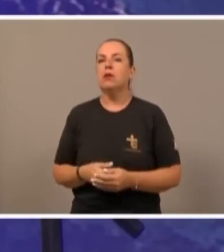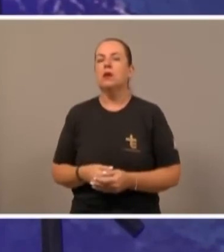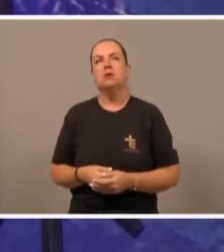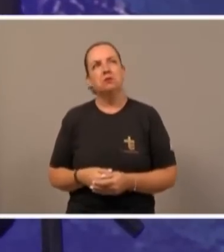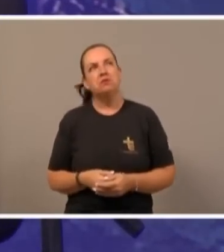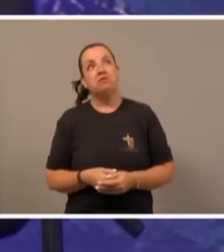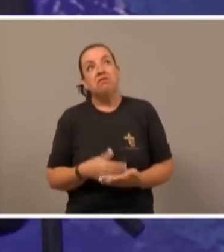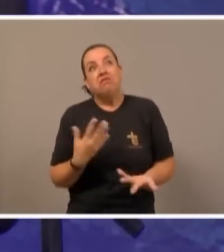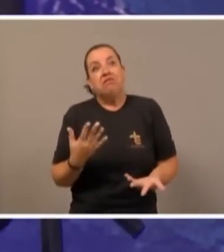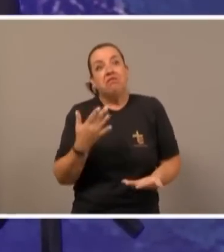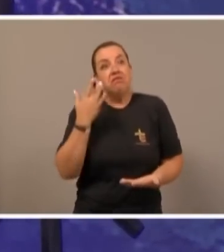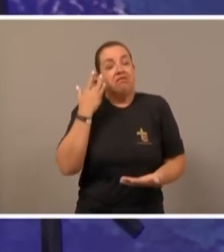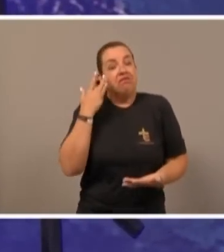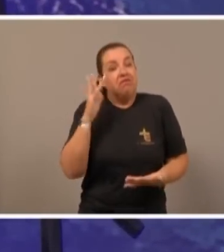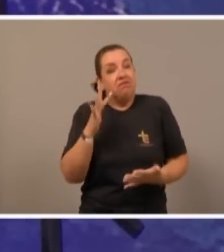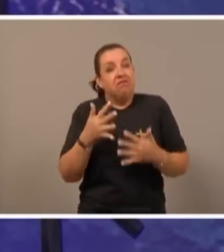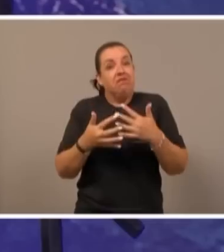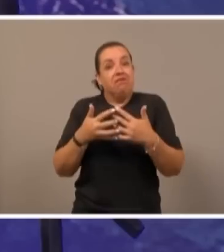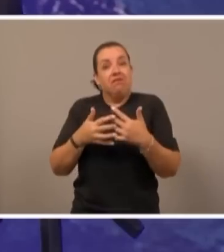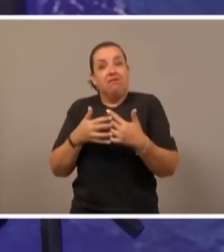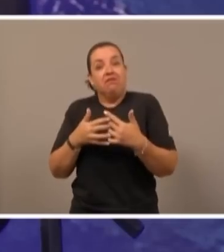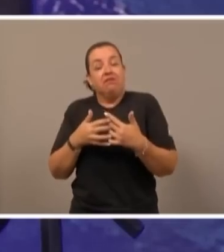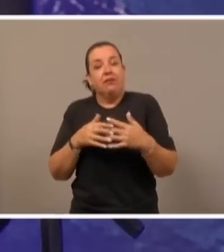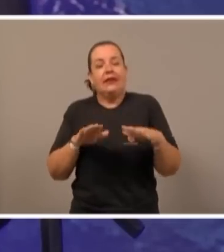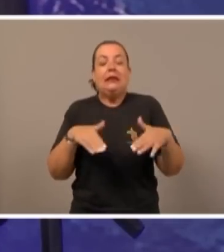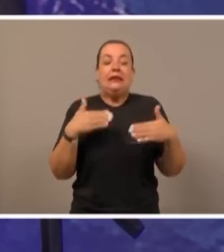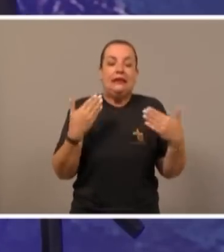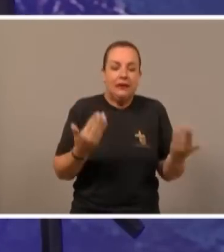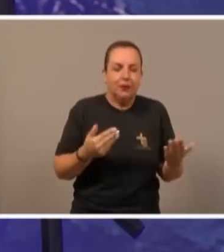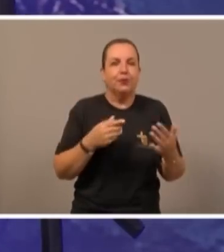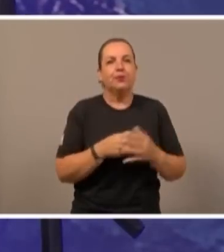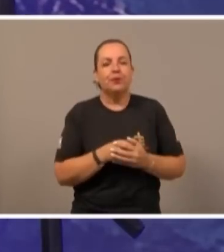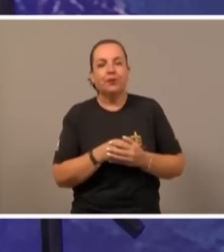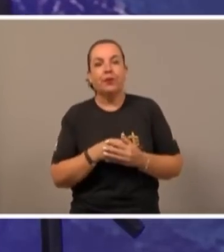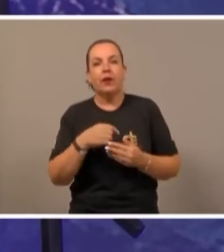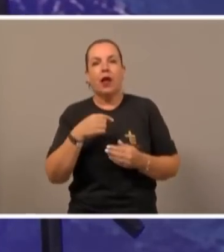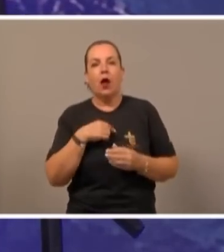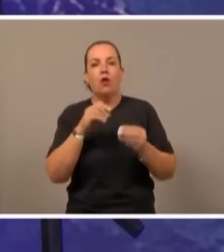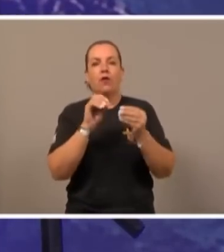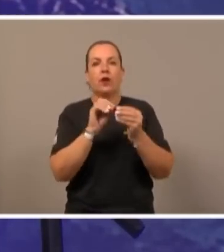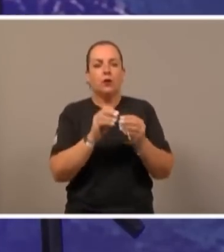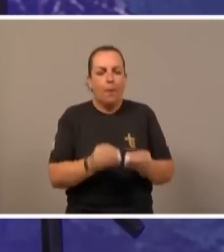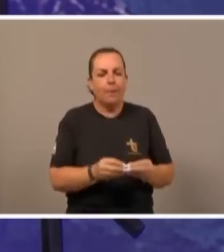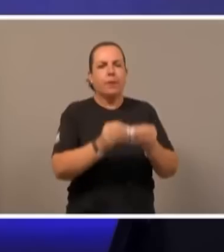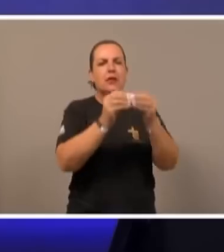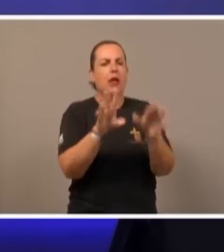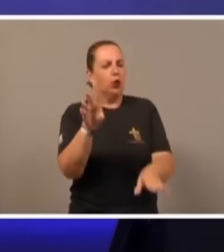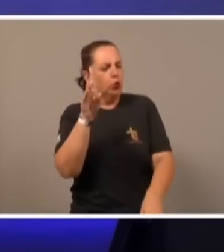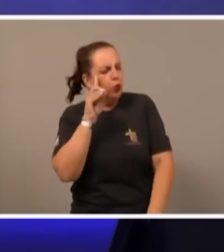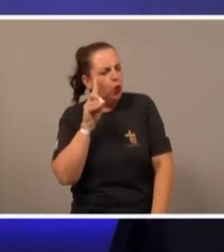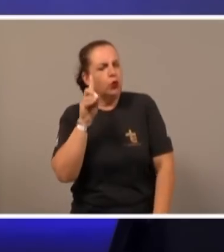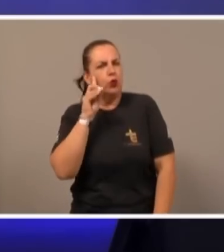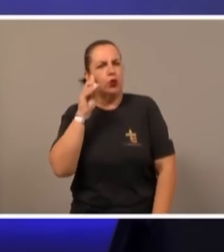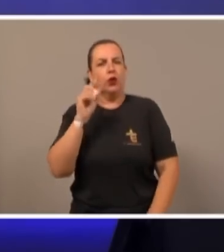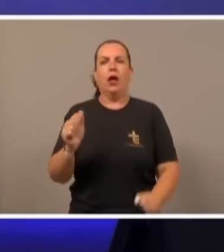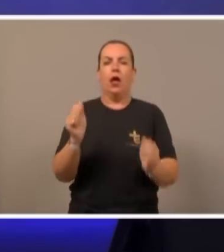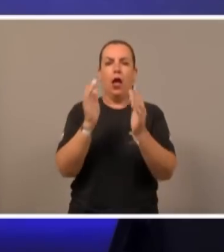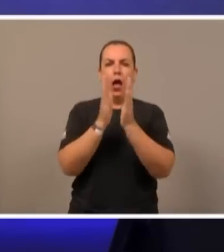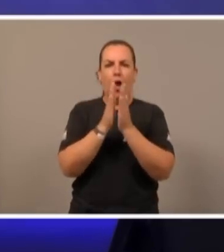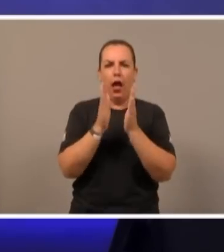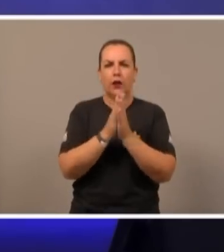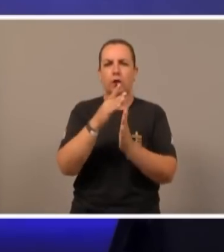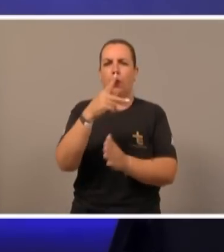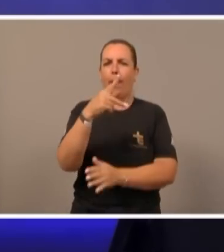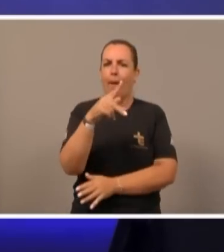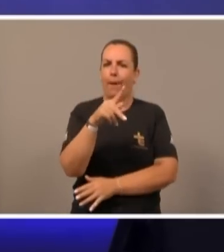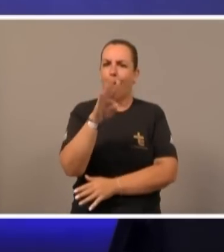ficou meio embaraçado e disse: então, madre, celebro missa todo dia, rezo o